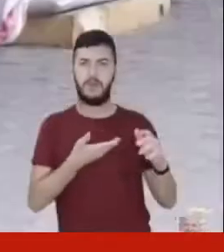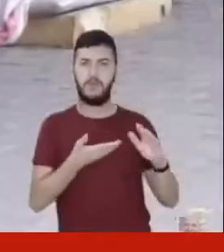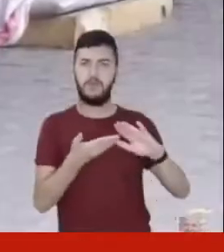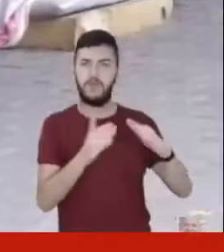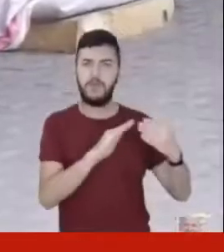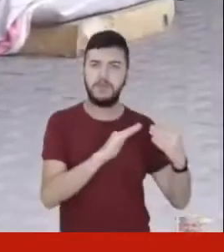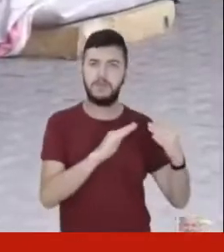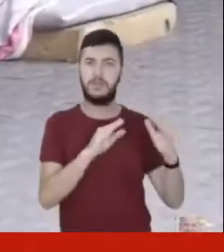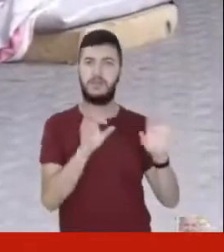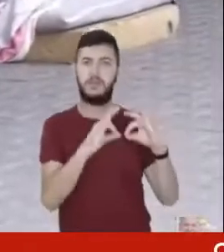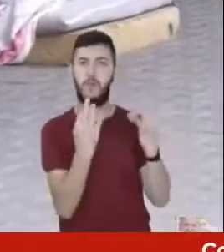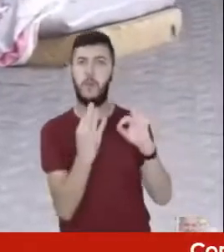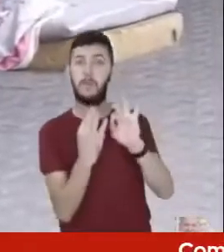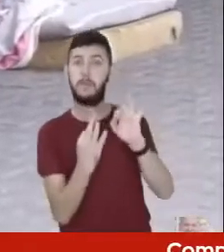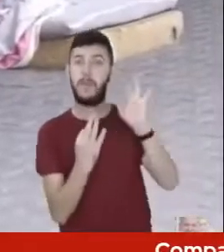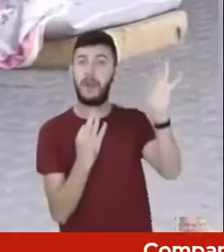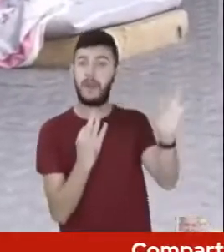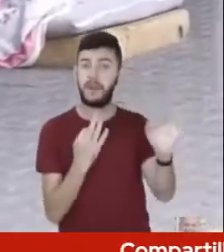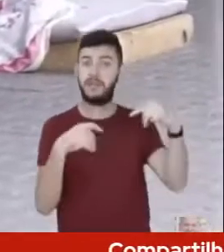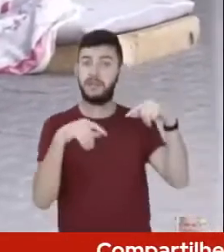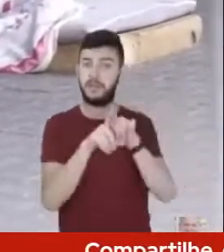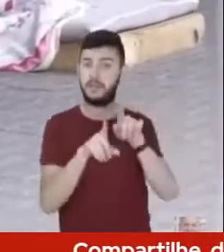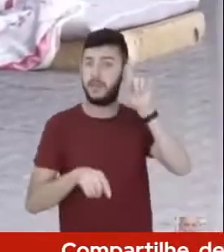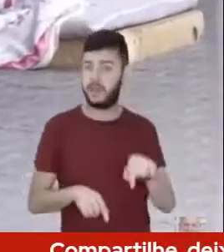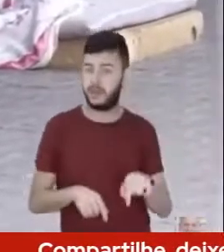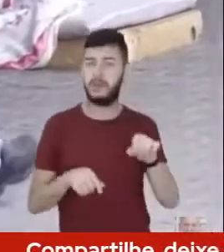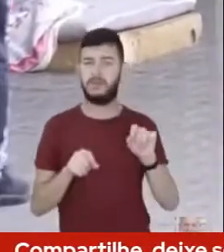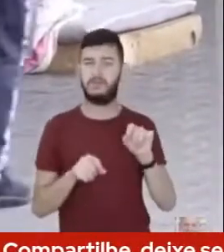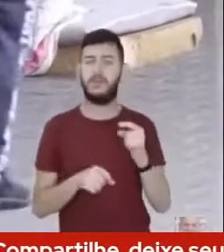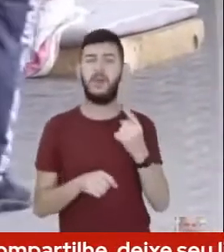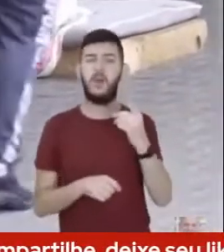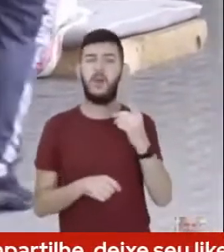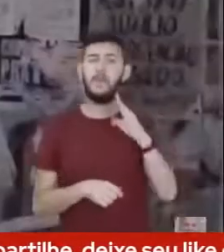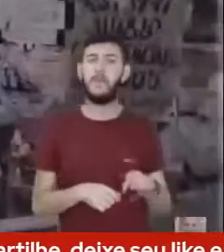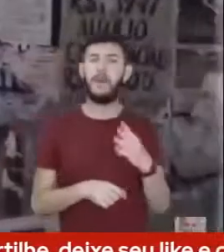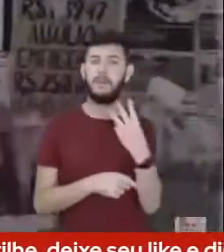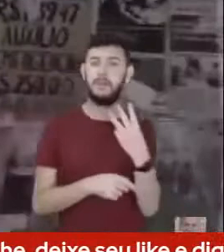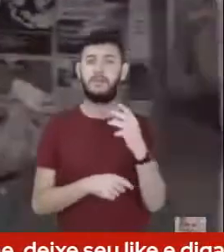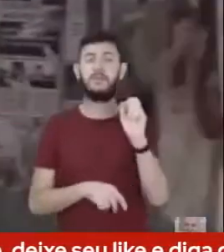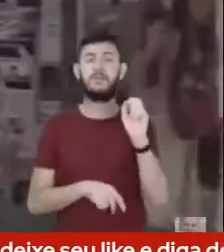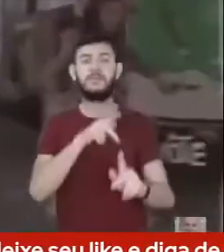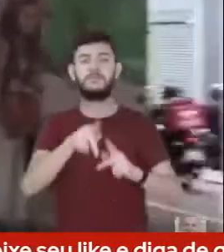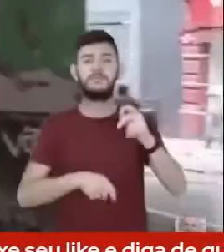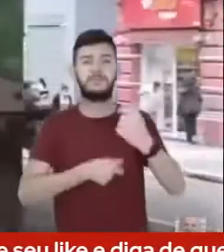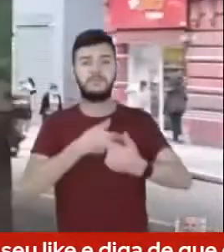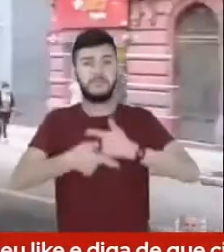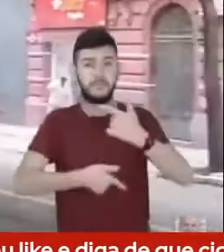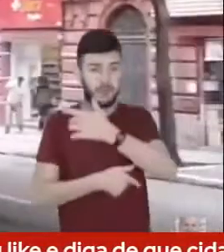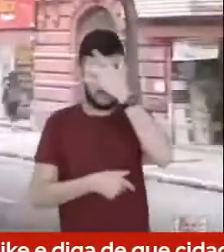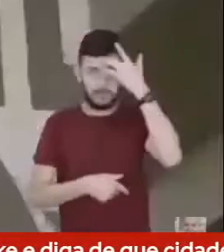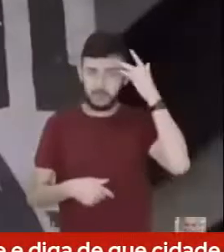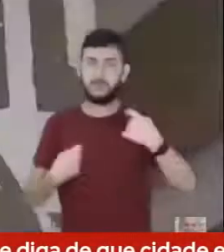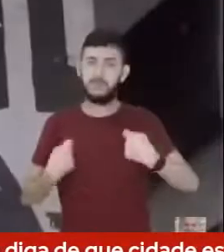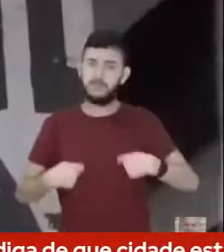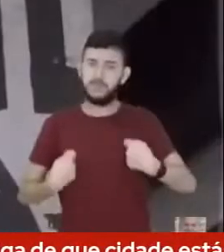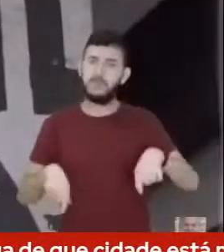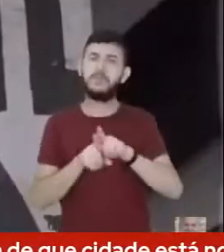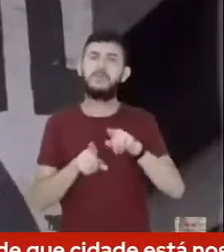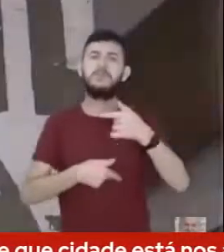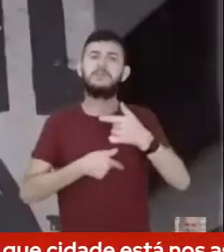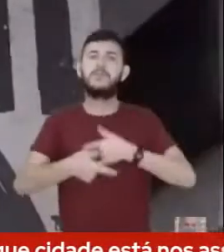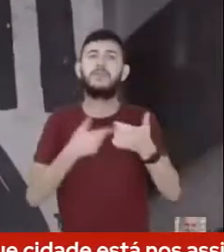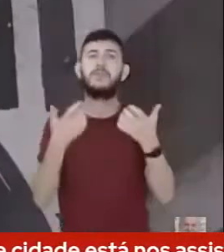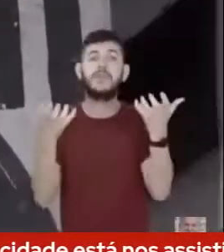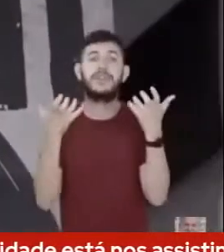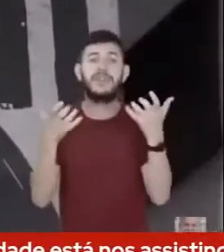quase 1/3 da população trabalhadora. Gente que precisa e quer trabalhar, mas não consegue emprego decente e se